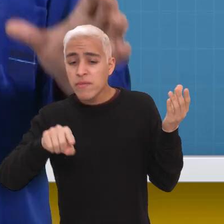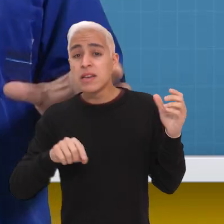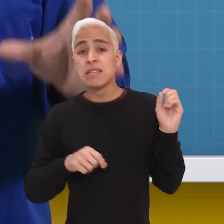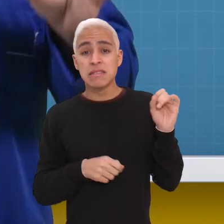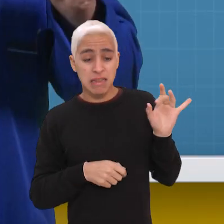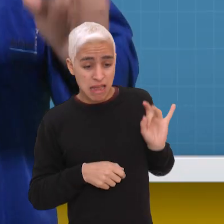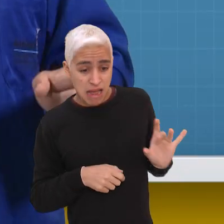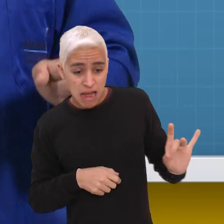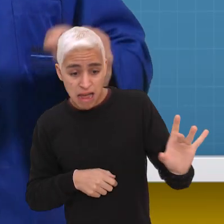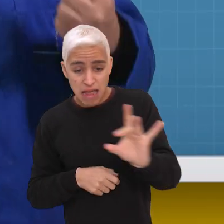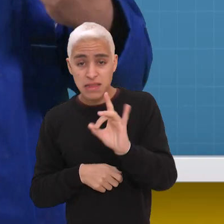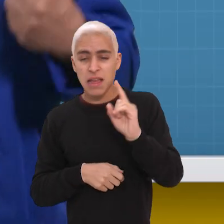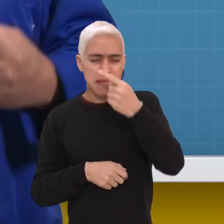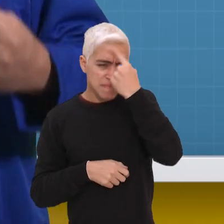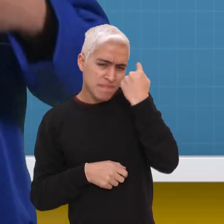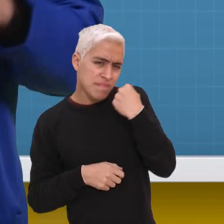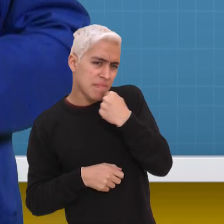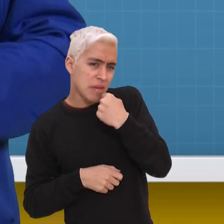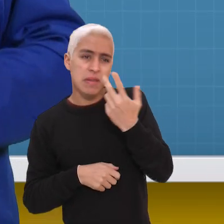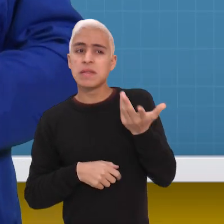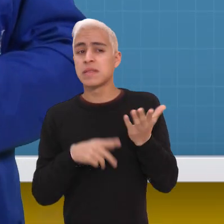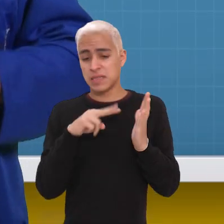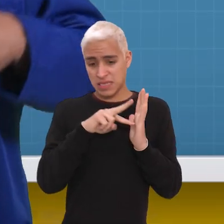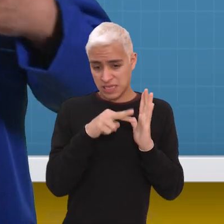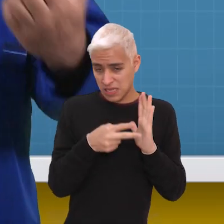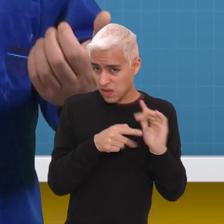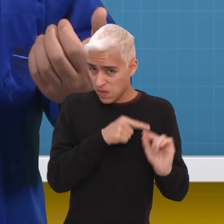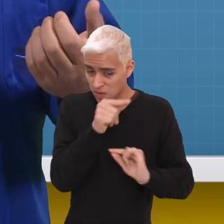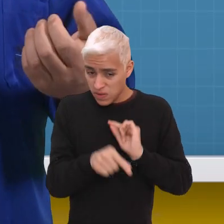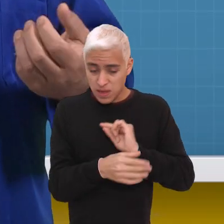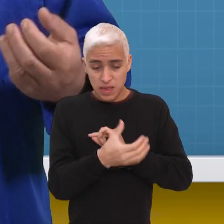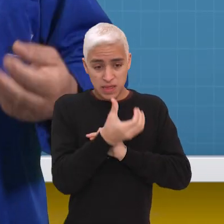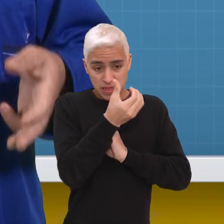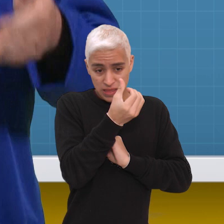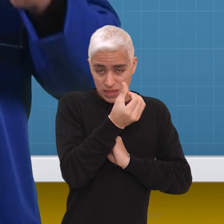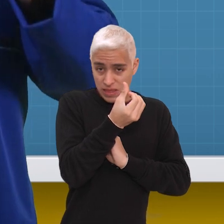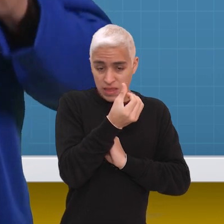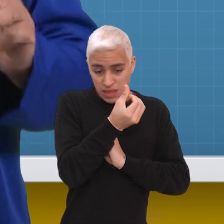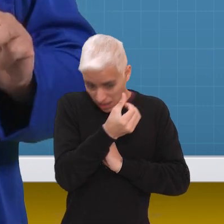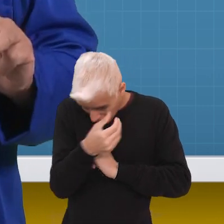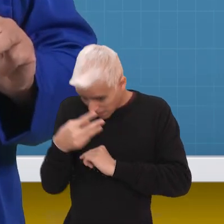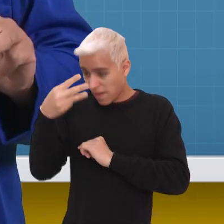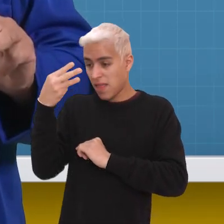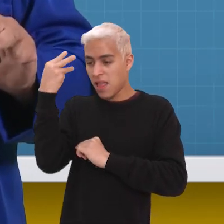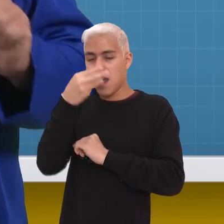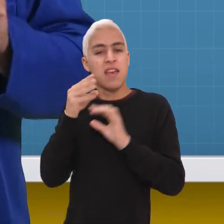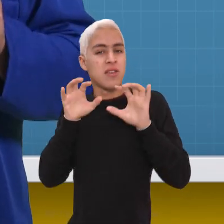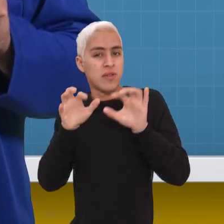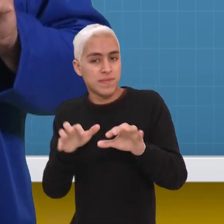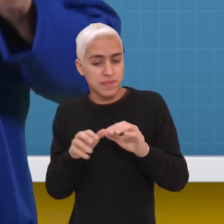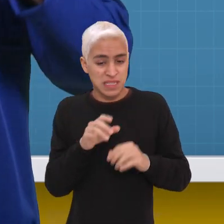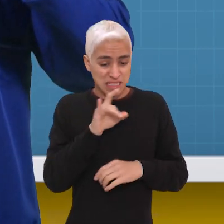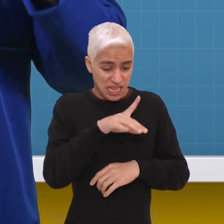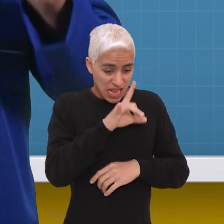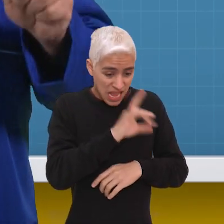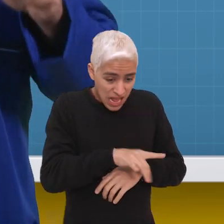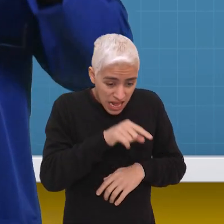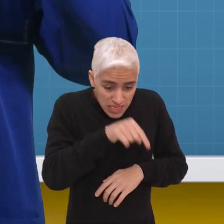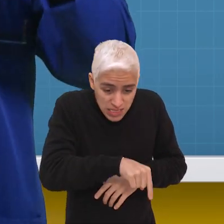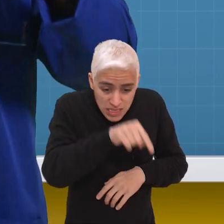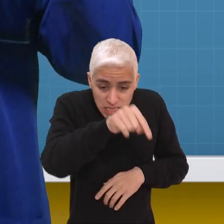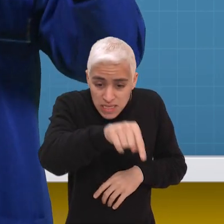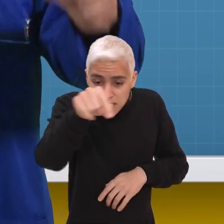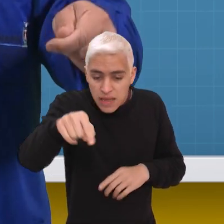Se cada trajeto é meia hora, 6 trajetos serão 3 horas. Se em